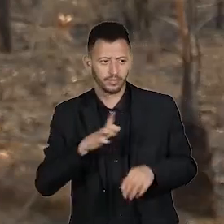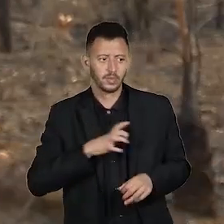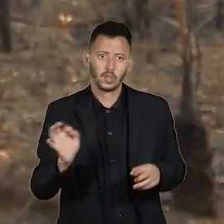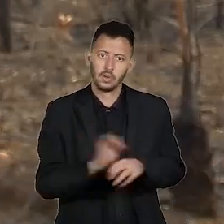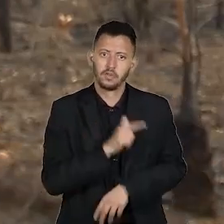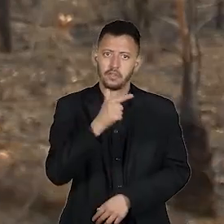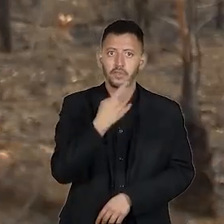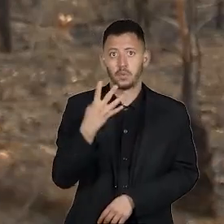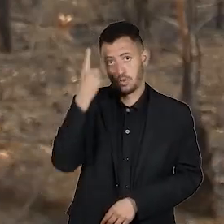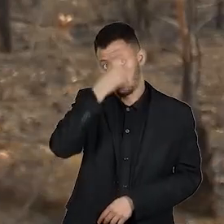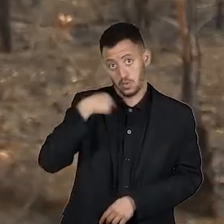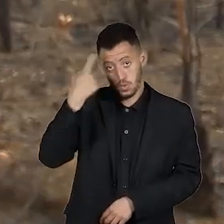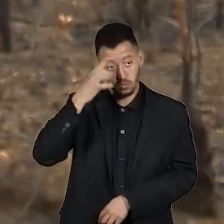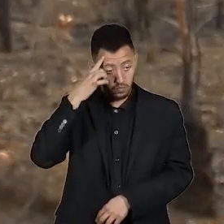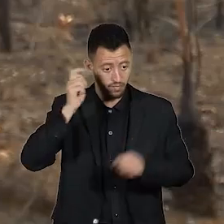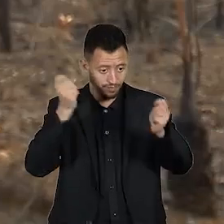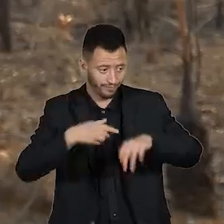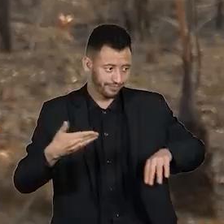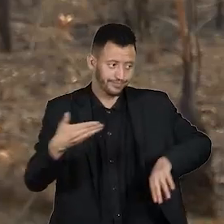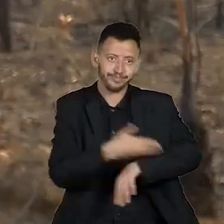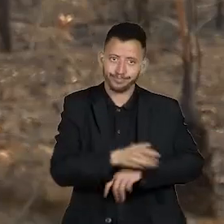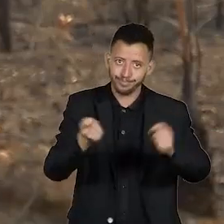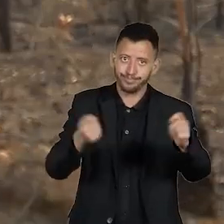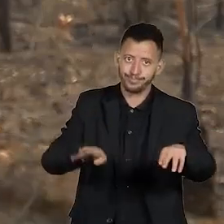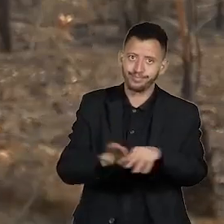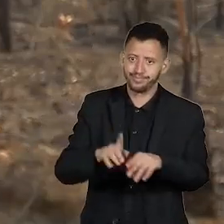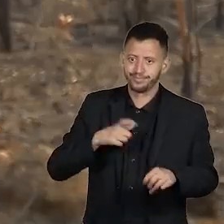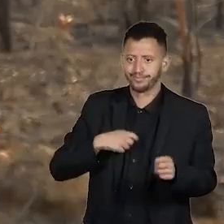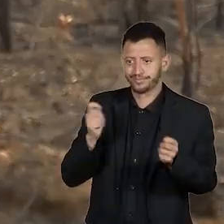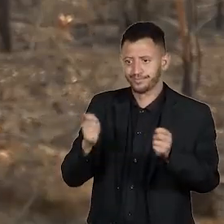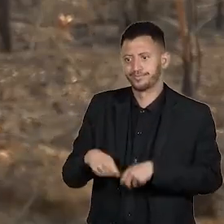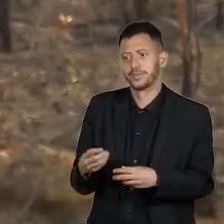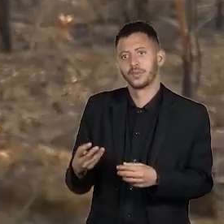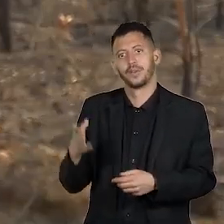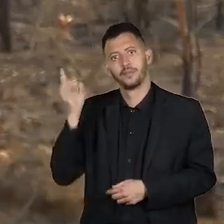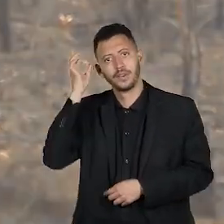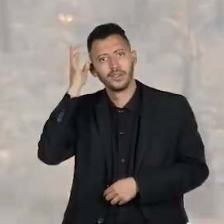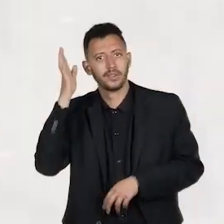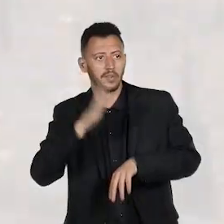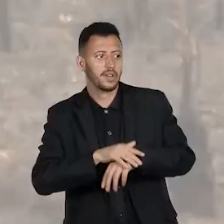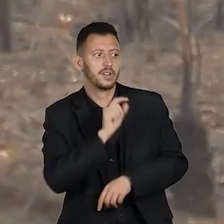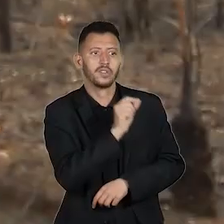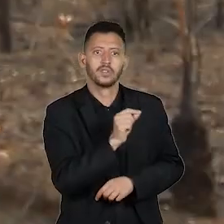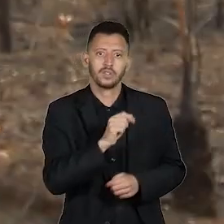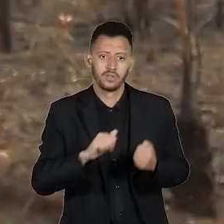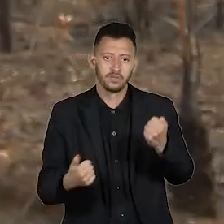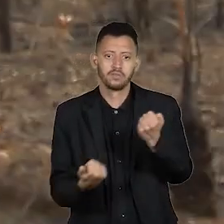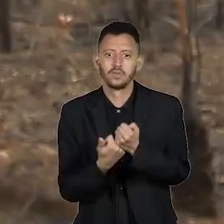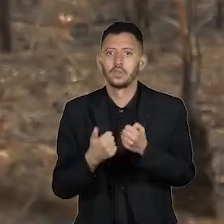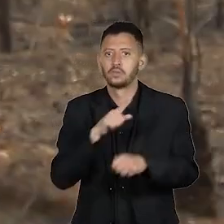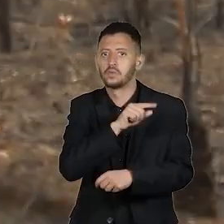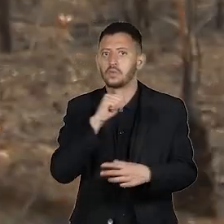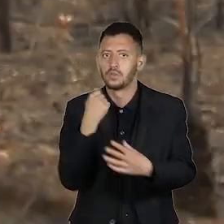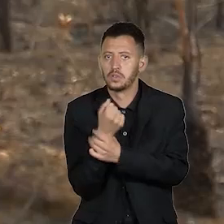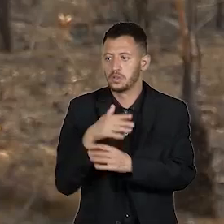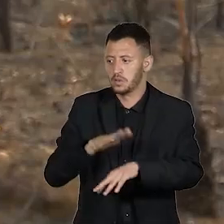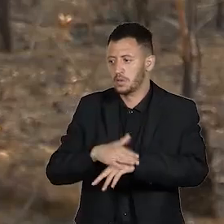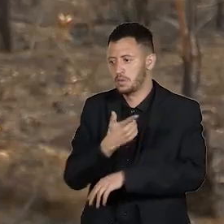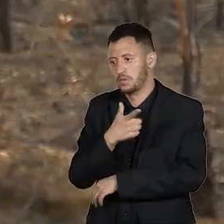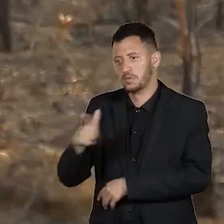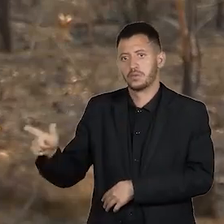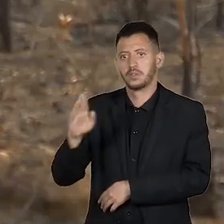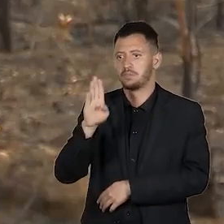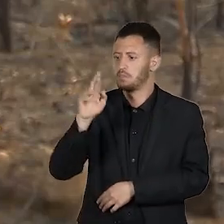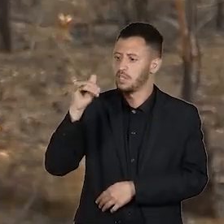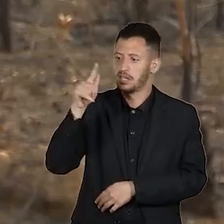porque ele está disponível 24 horas por dia. A gente tem essa flexibilidade maior. O suporte das demais forças